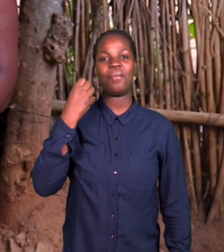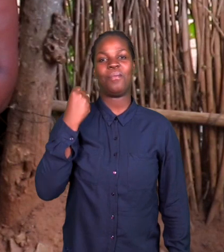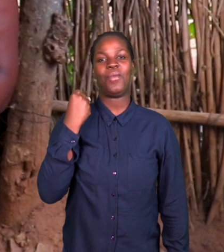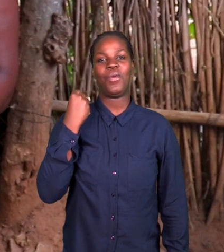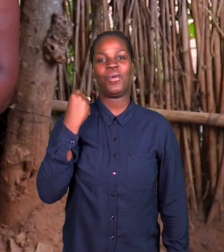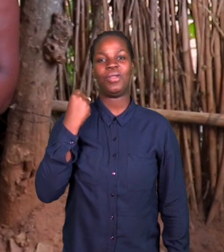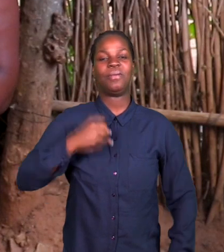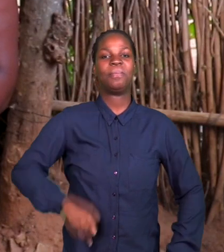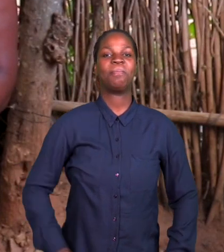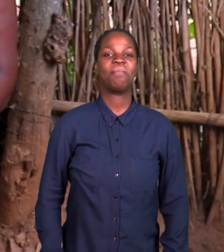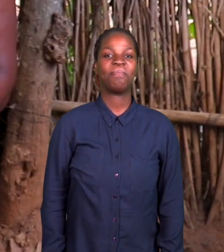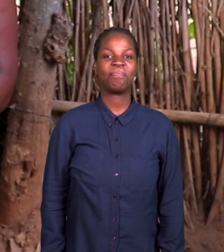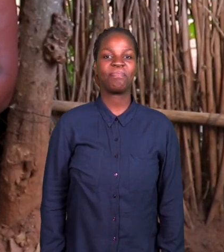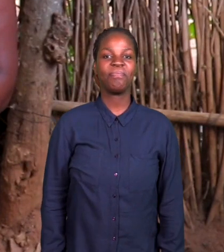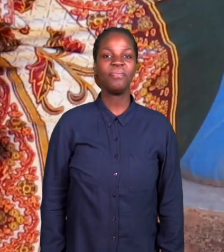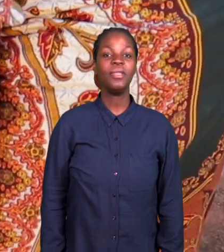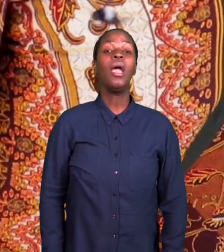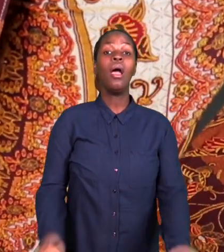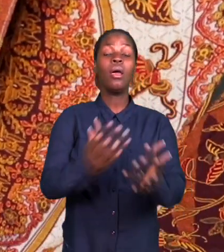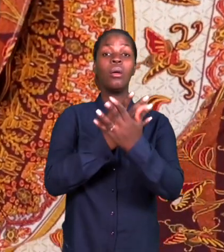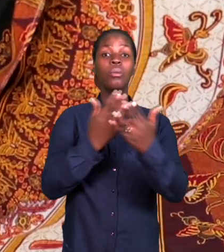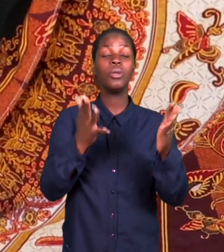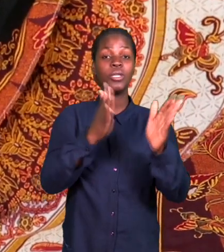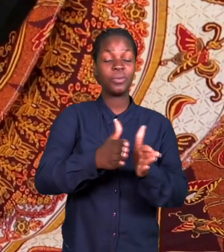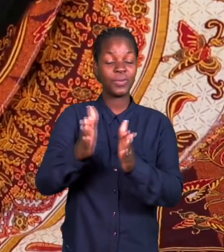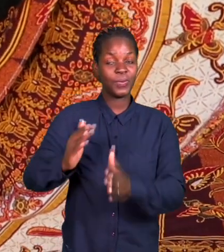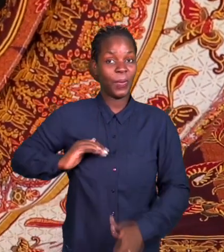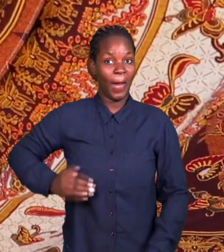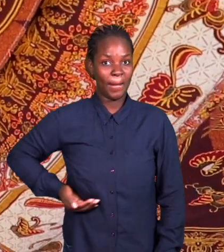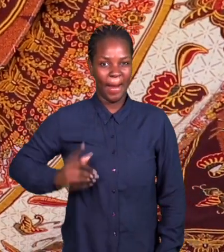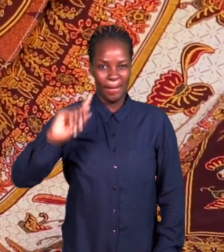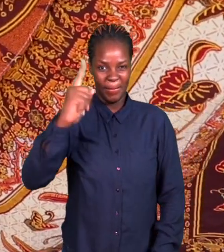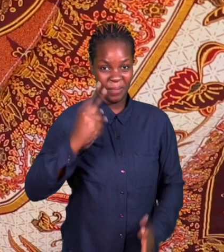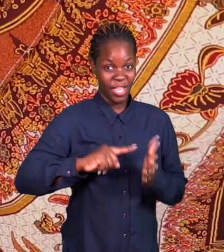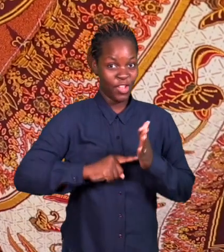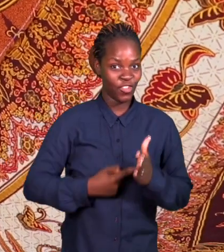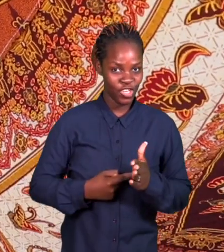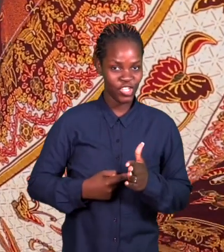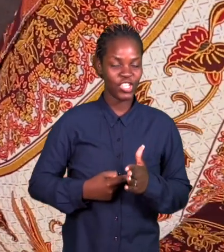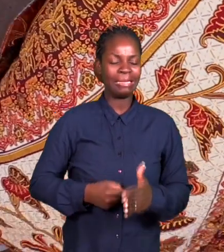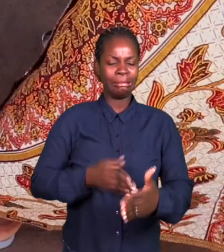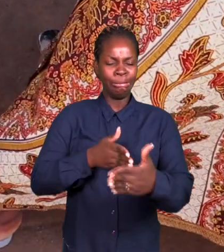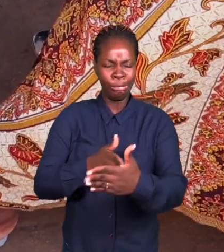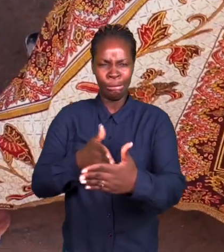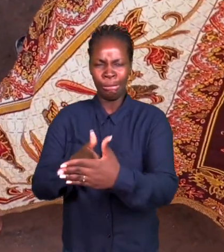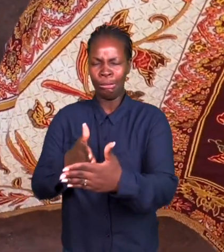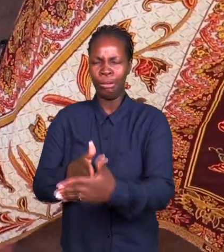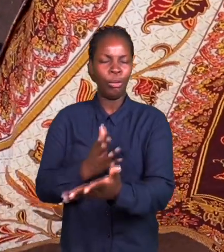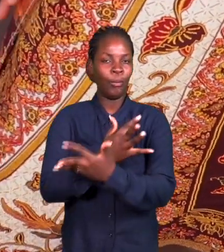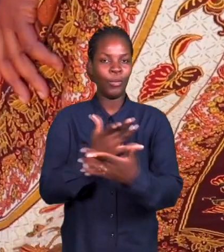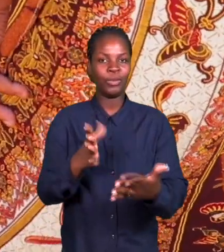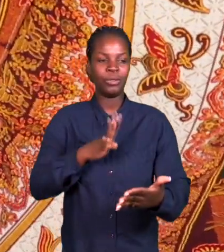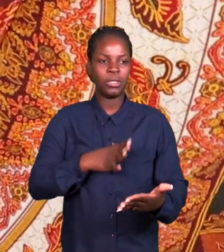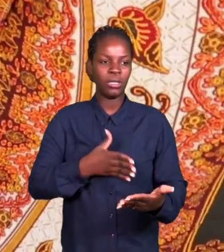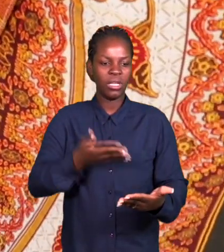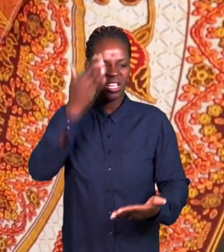podemos dar outros tipos de alimento. Para a grande maioria das mães de primeira viagem, as dificuldades, seja na